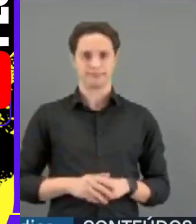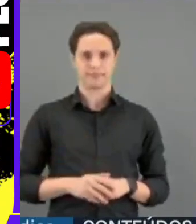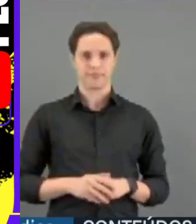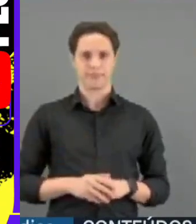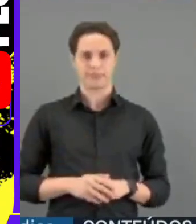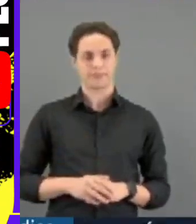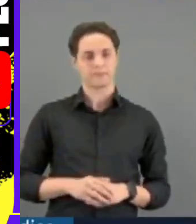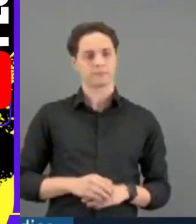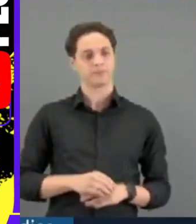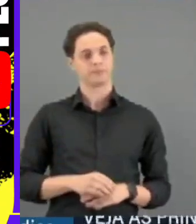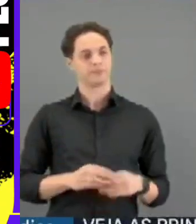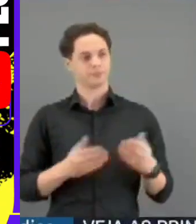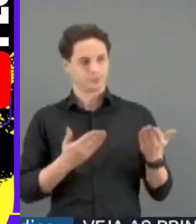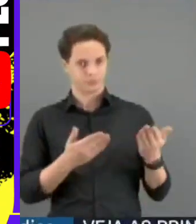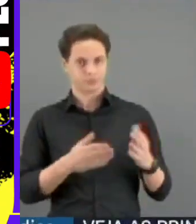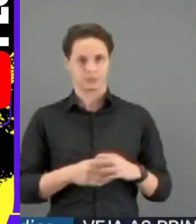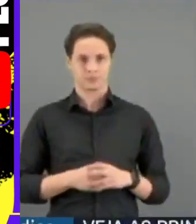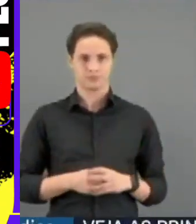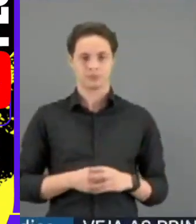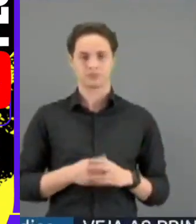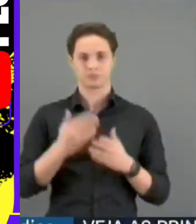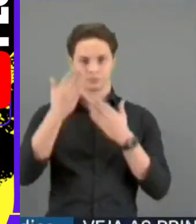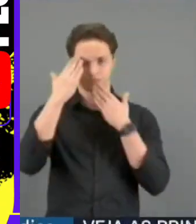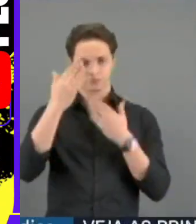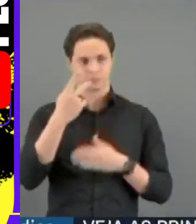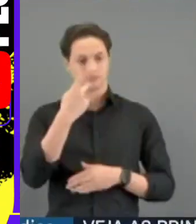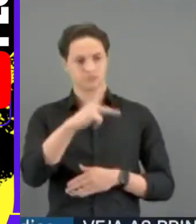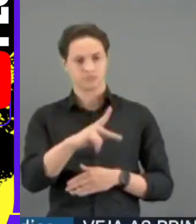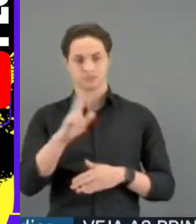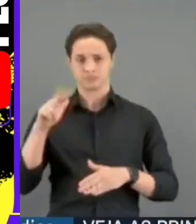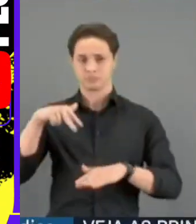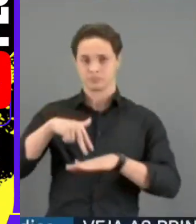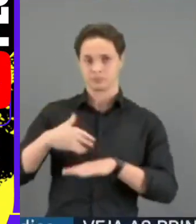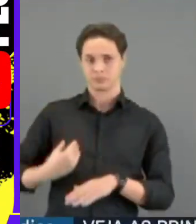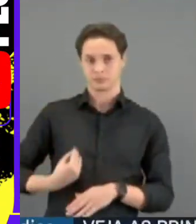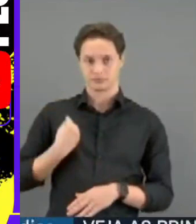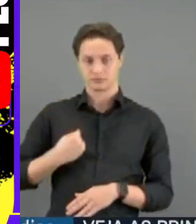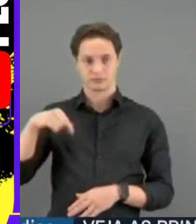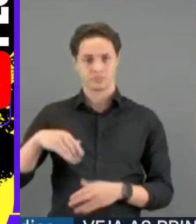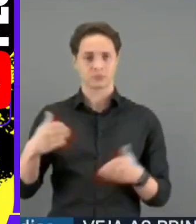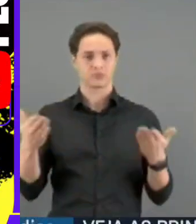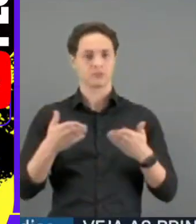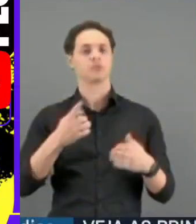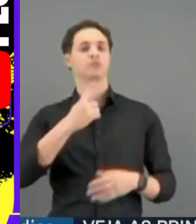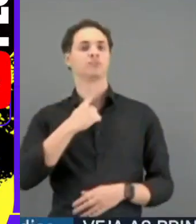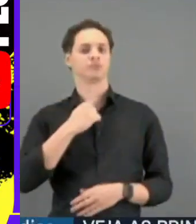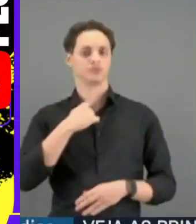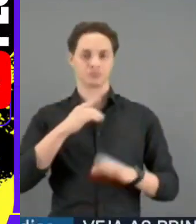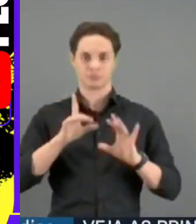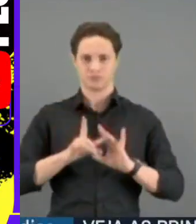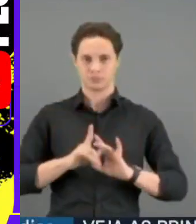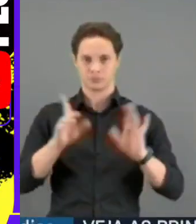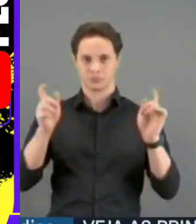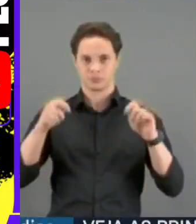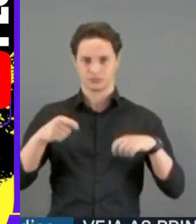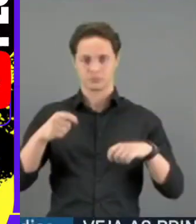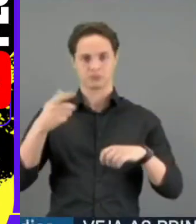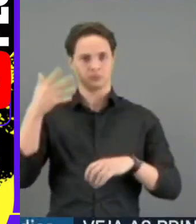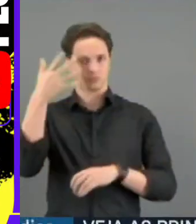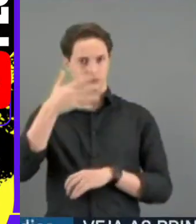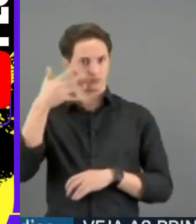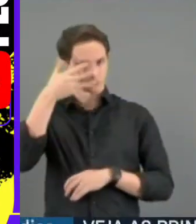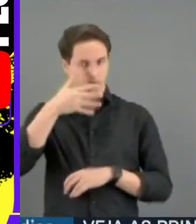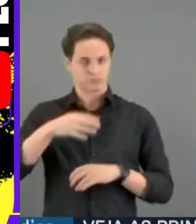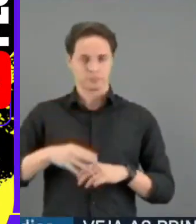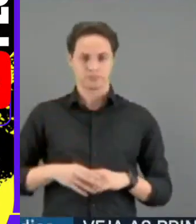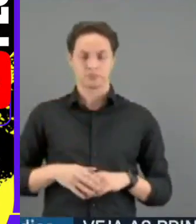Coronel Naime, nós agradecemos seu comparecimento e a vontade livre de depor.